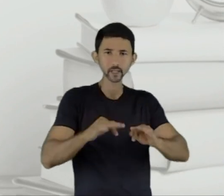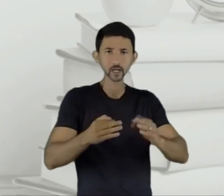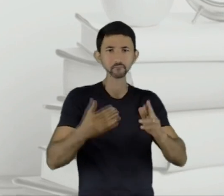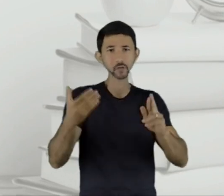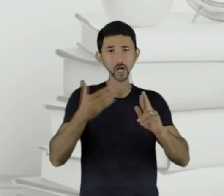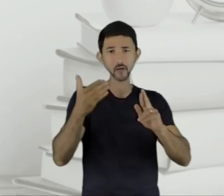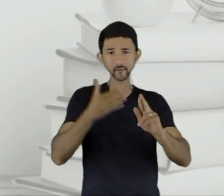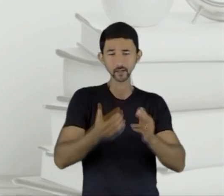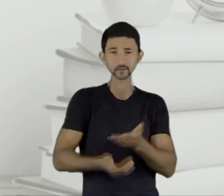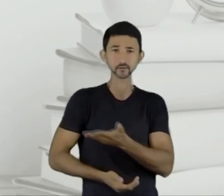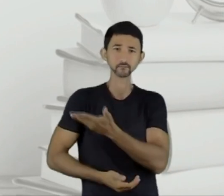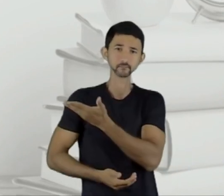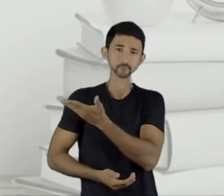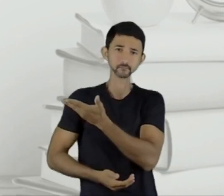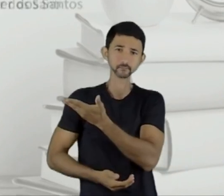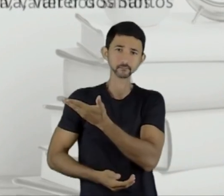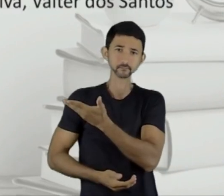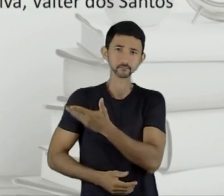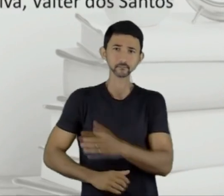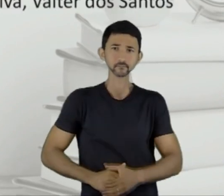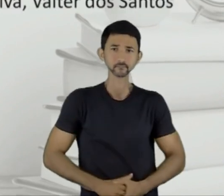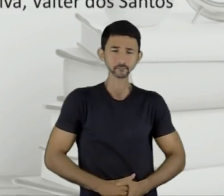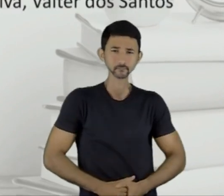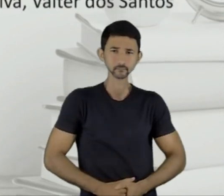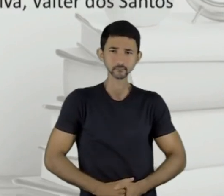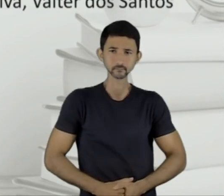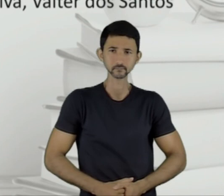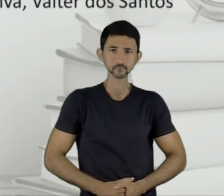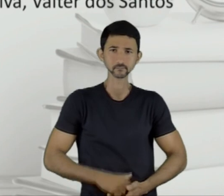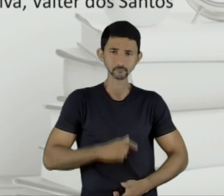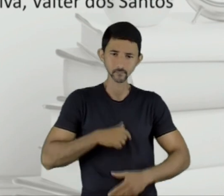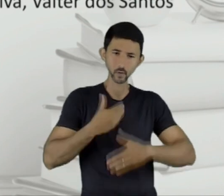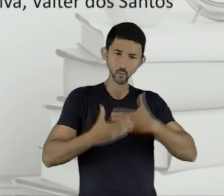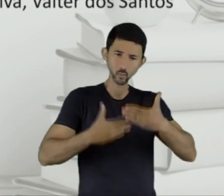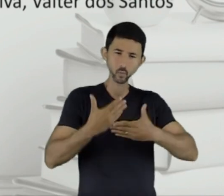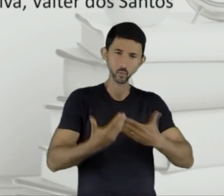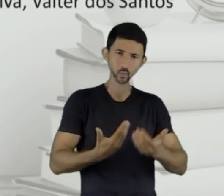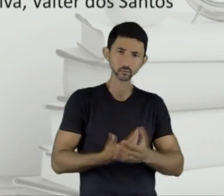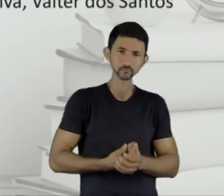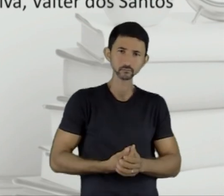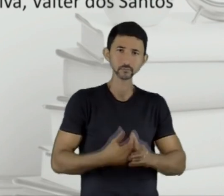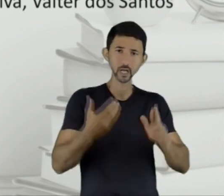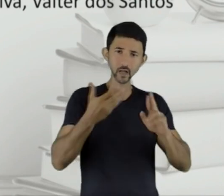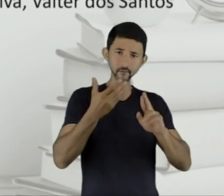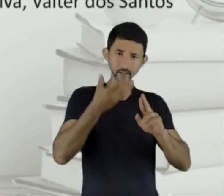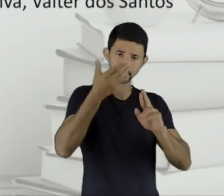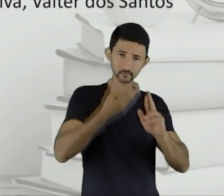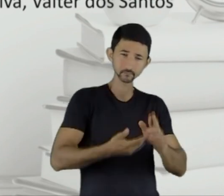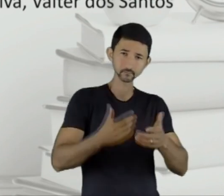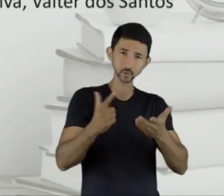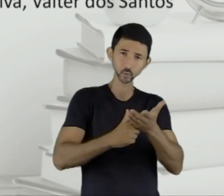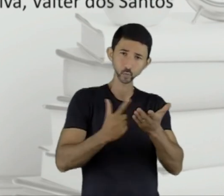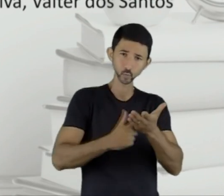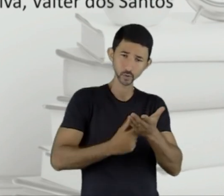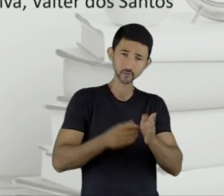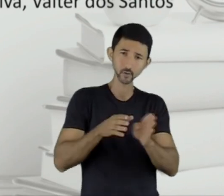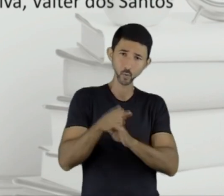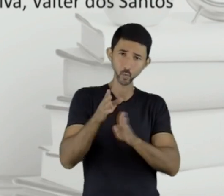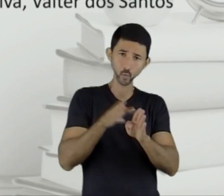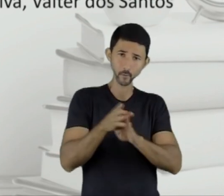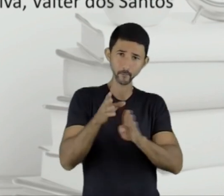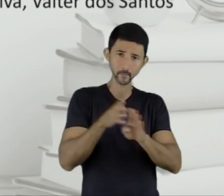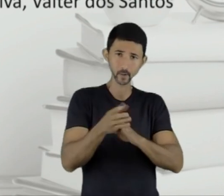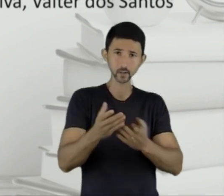citar novamente as referências, certo? Que têm nos acompanhado até o presente momento. E a gente recomenda,